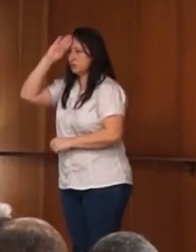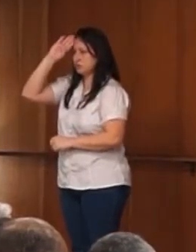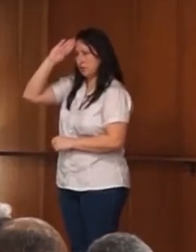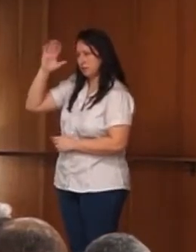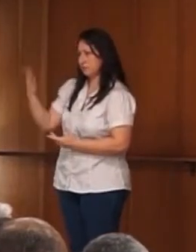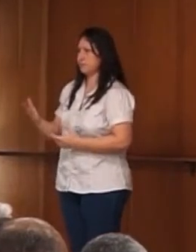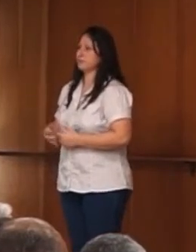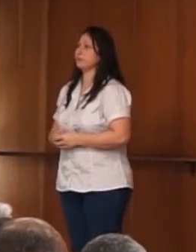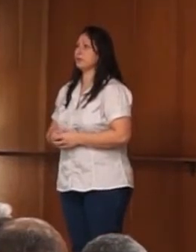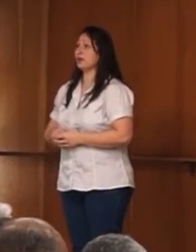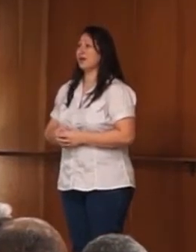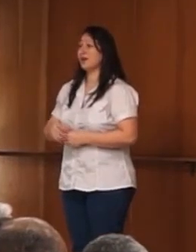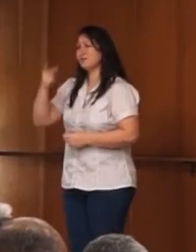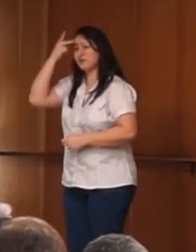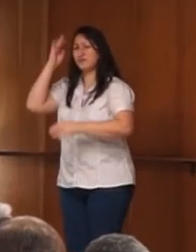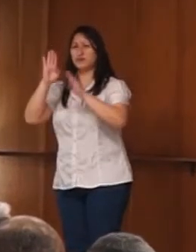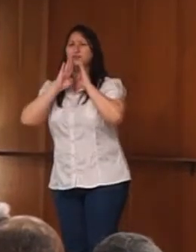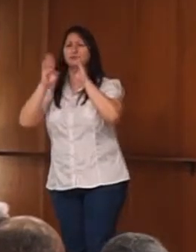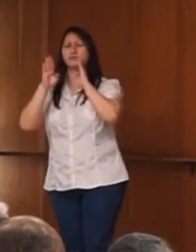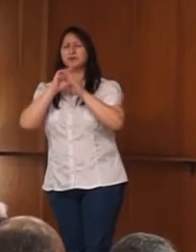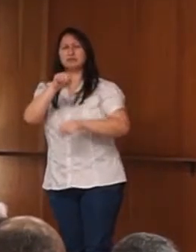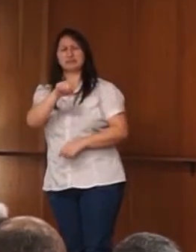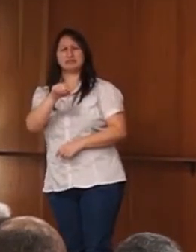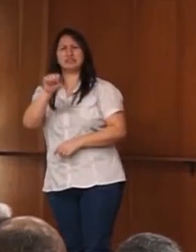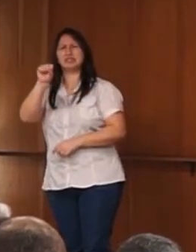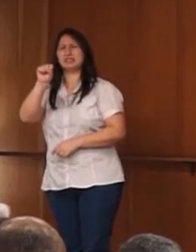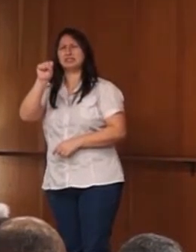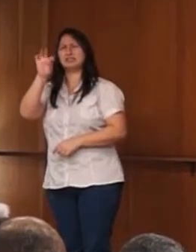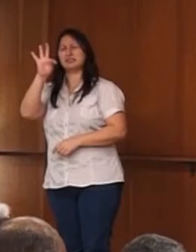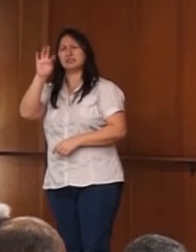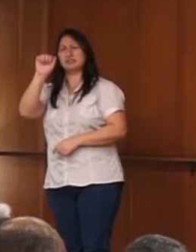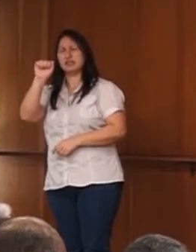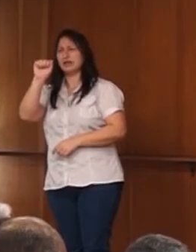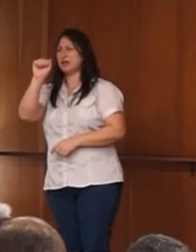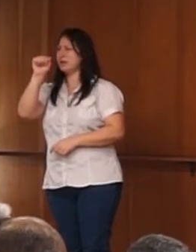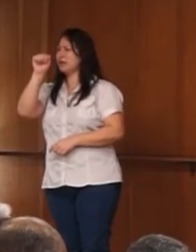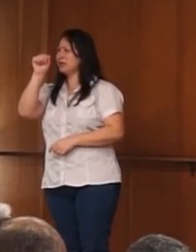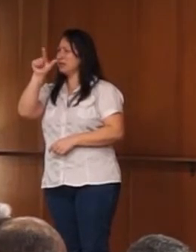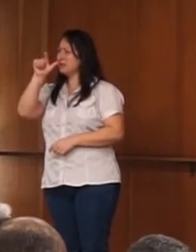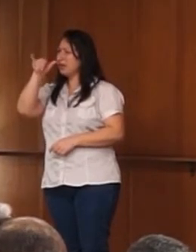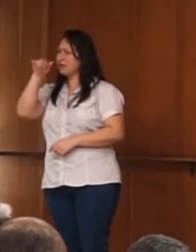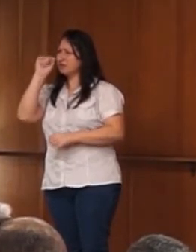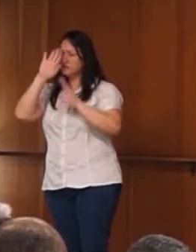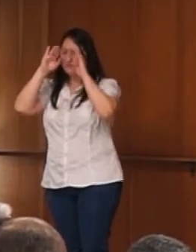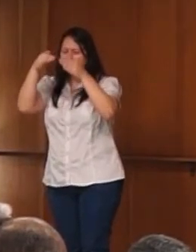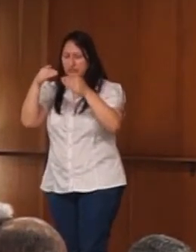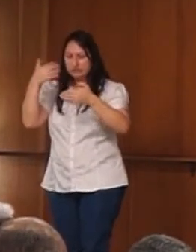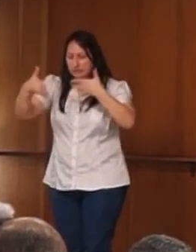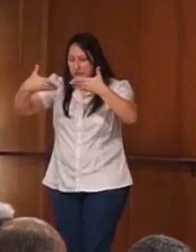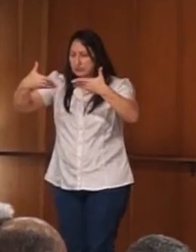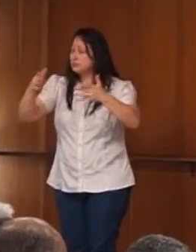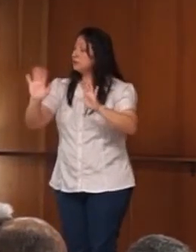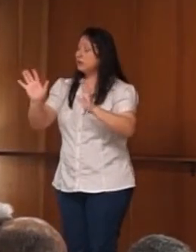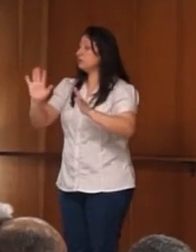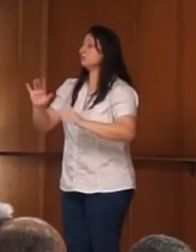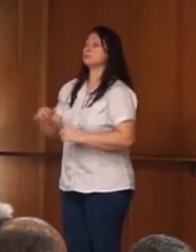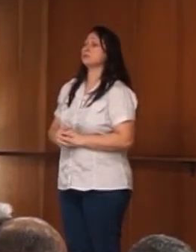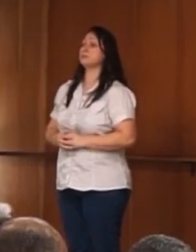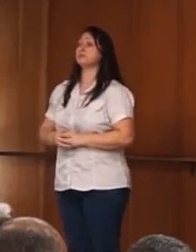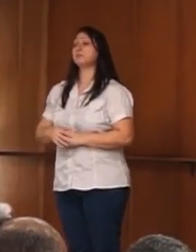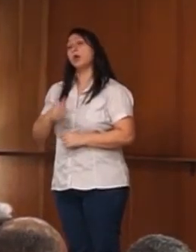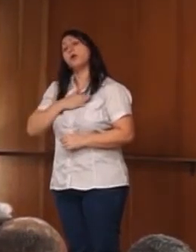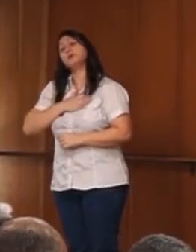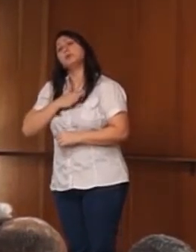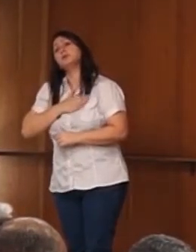Facebook, falaram que eu era estalinista. Quer dizer, então eu sou branco, agora estalinista. O que eu até